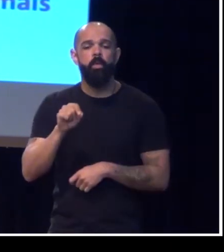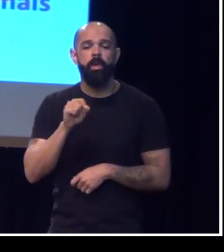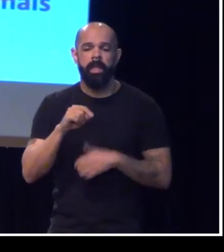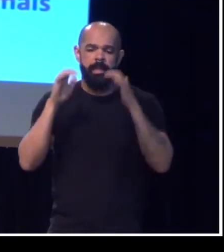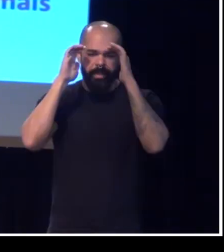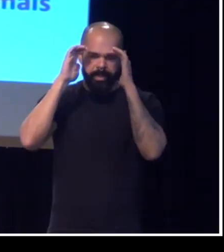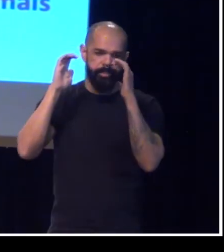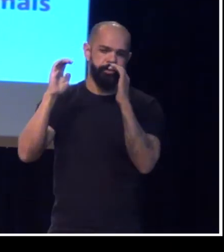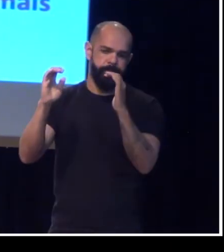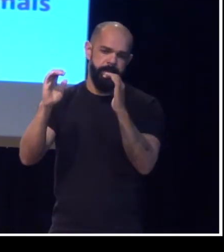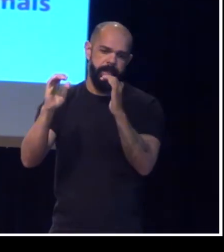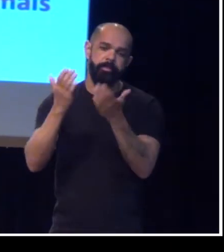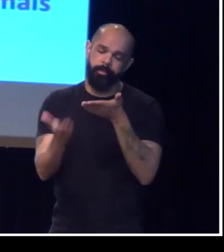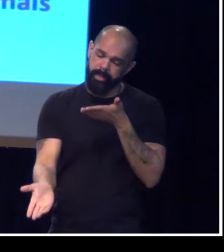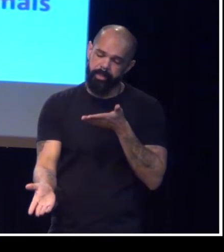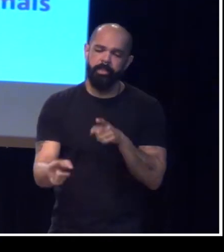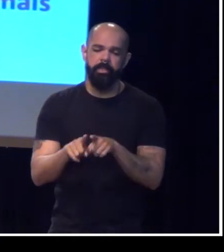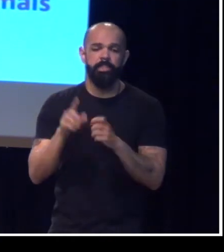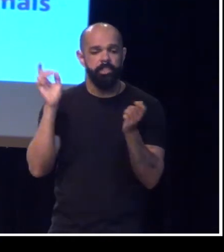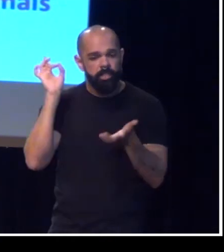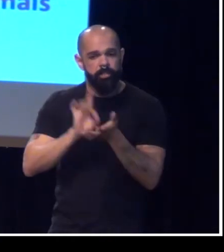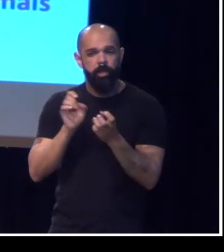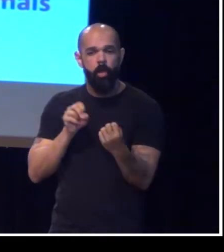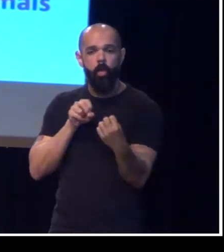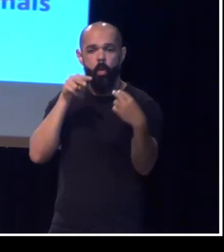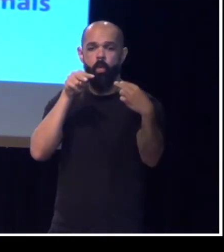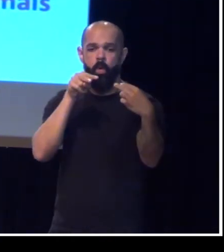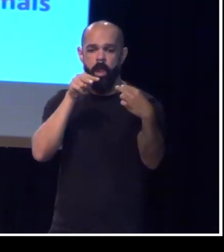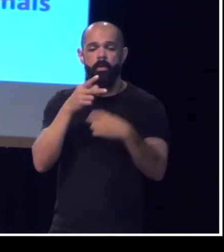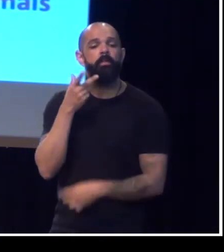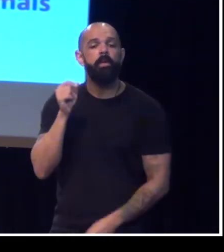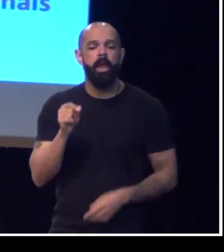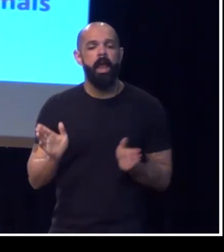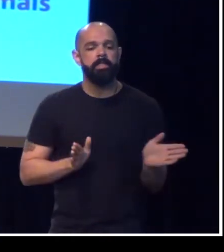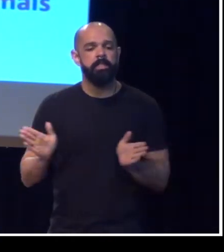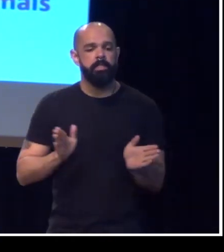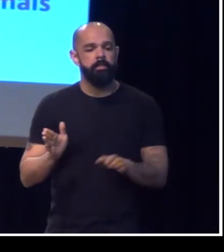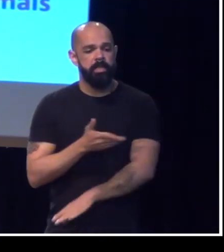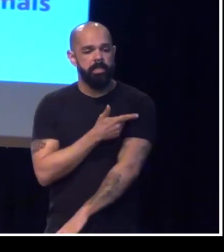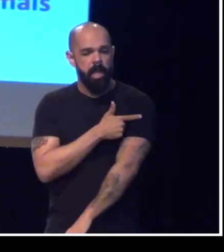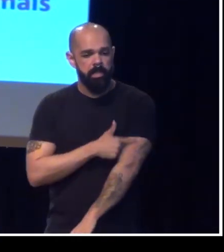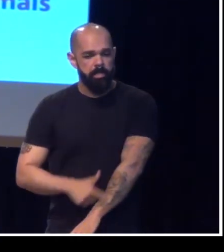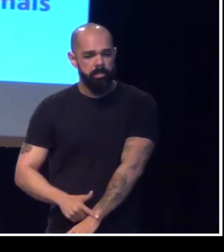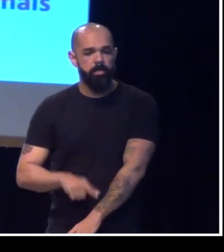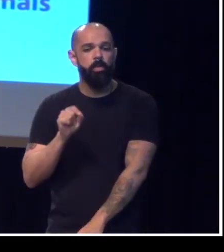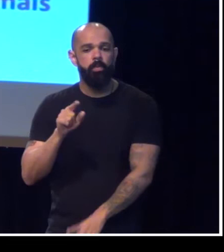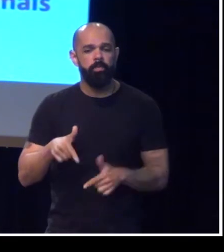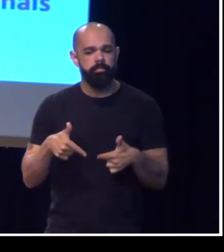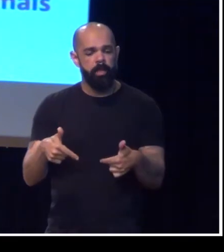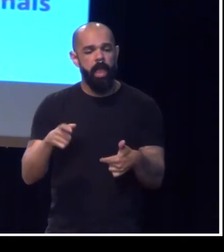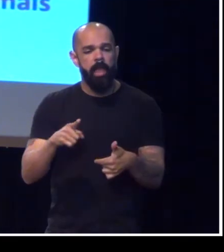respeito e de fato, olhar para o outro. E aí eu vou dizer que a acessibilidade atitudinal é uma maneira de